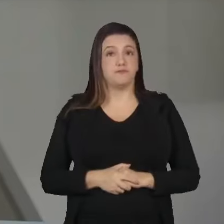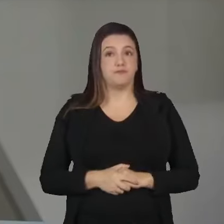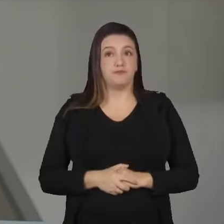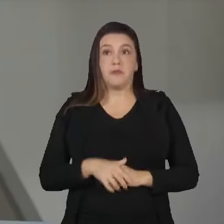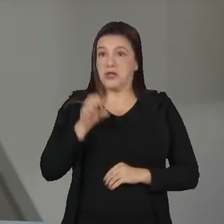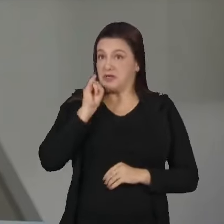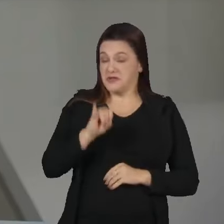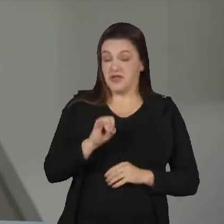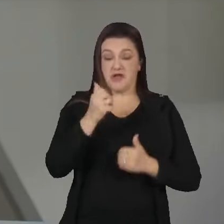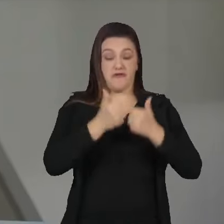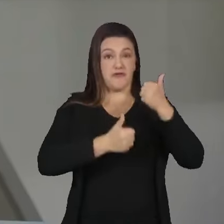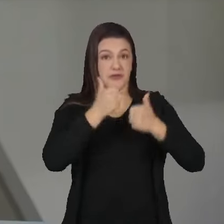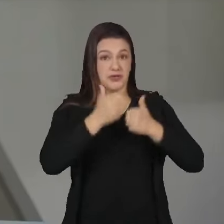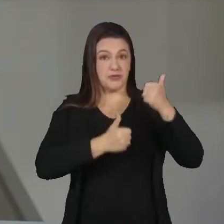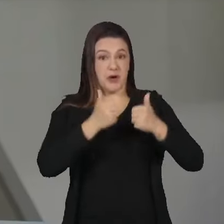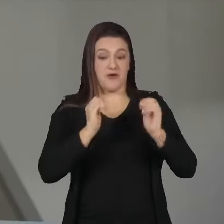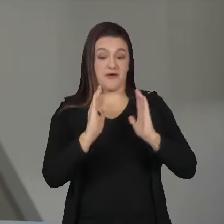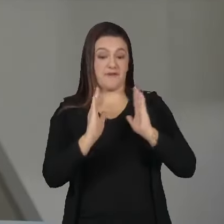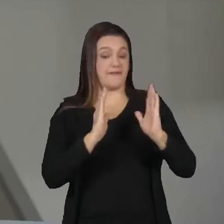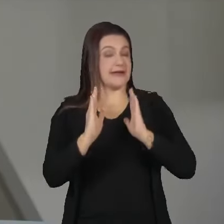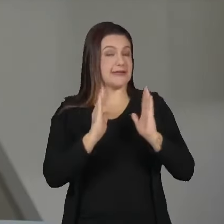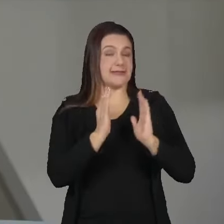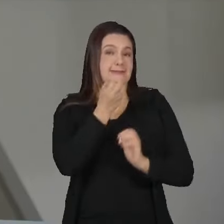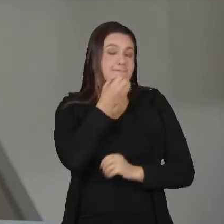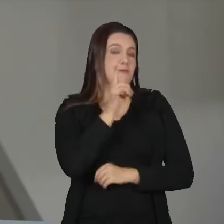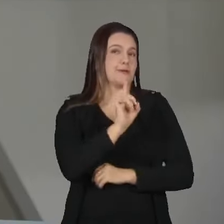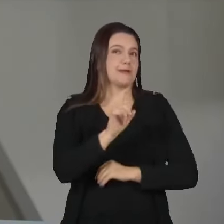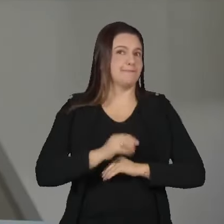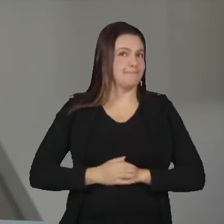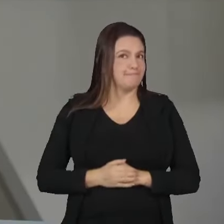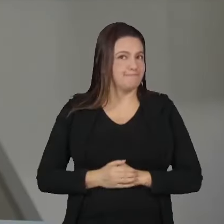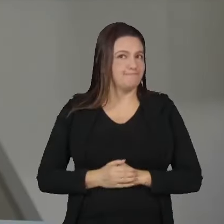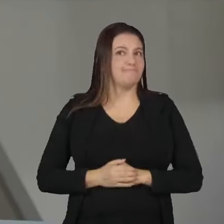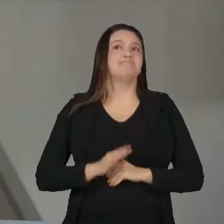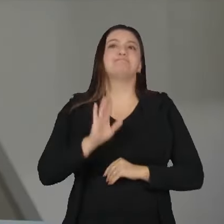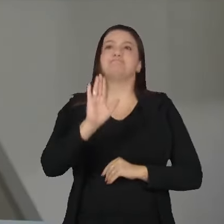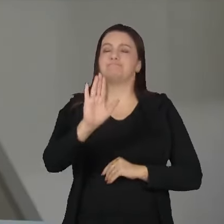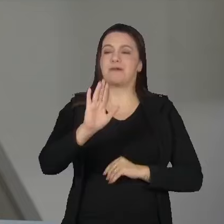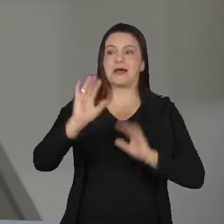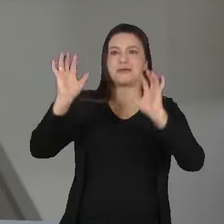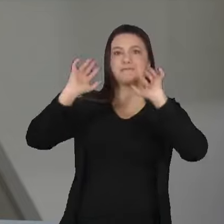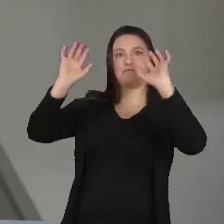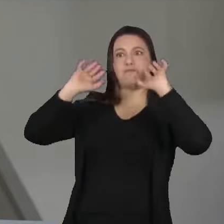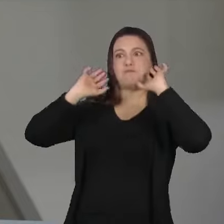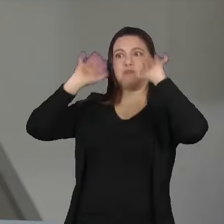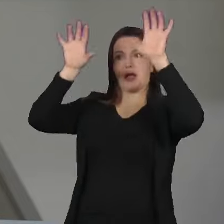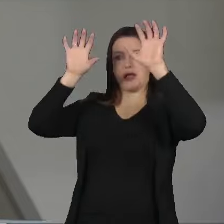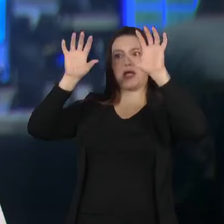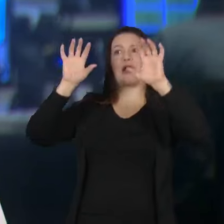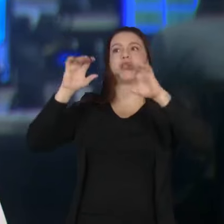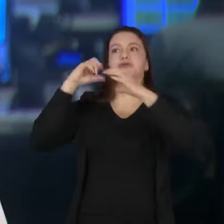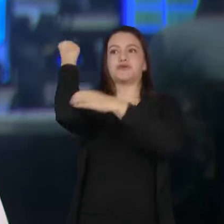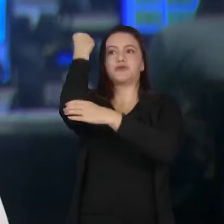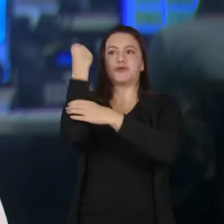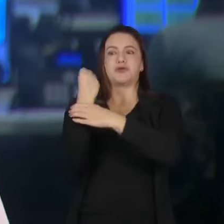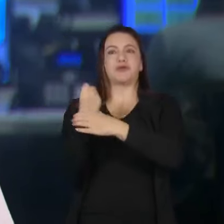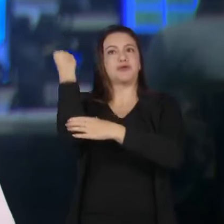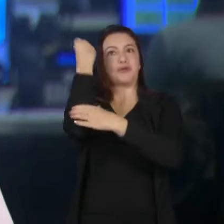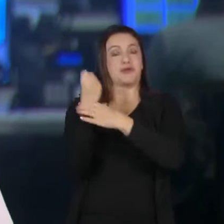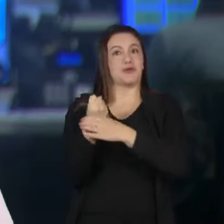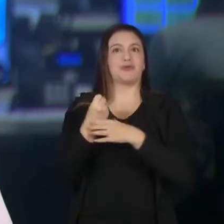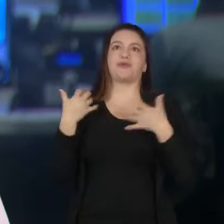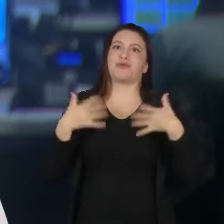Se no futebol a fase da seleção não é das melhores, no basquete o Brasil tem muito a comemorar. A